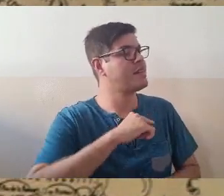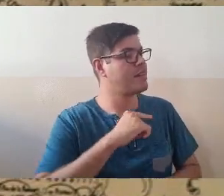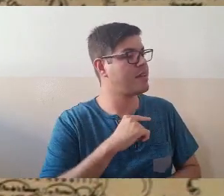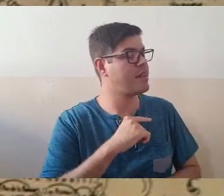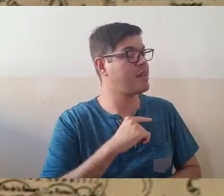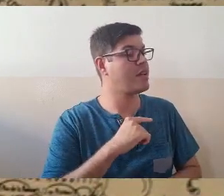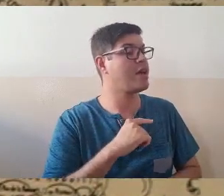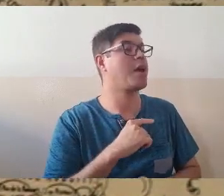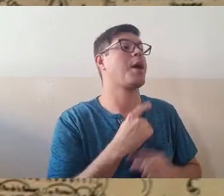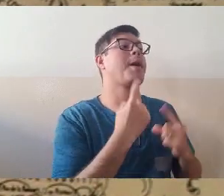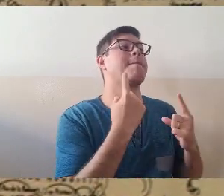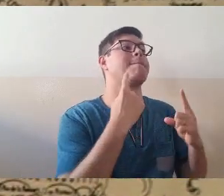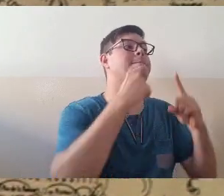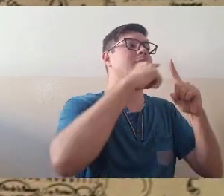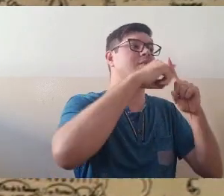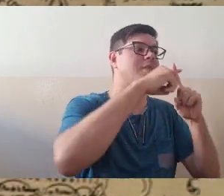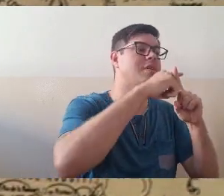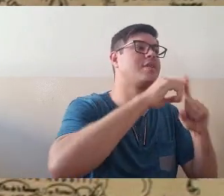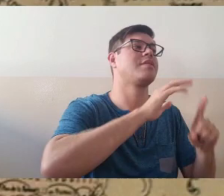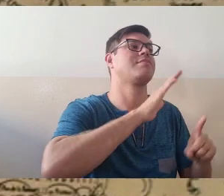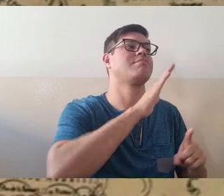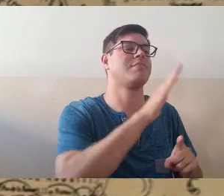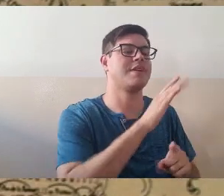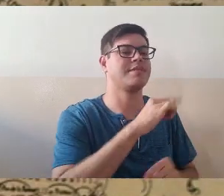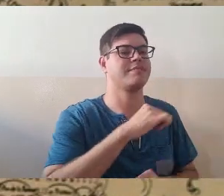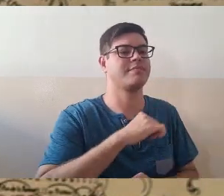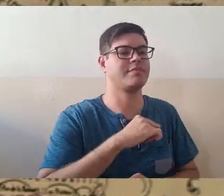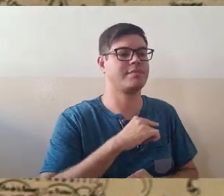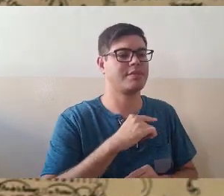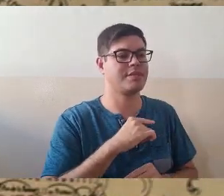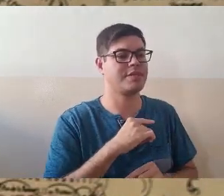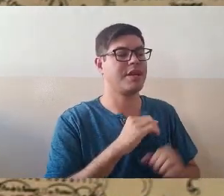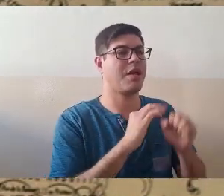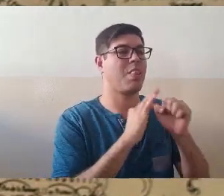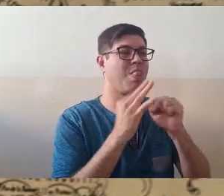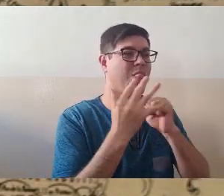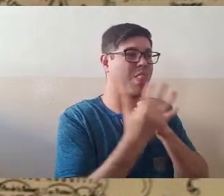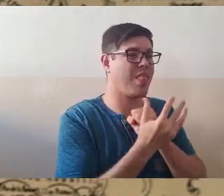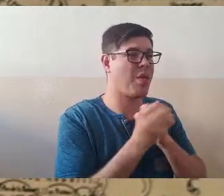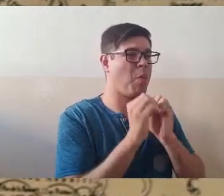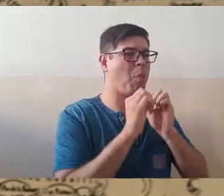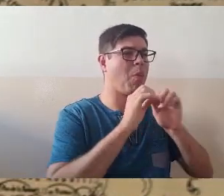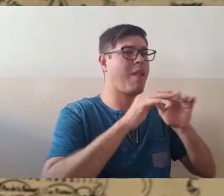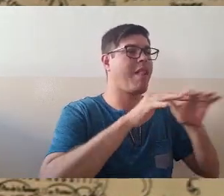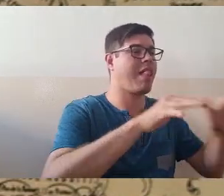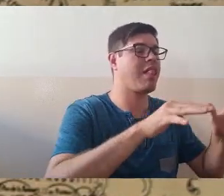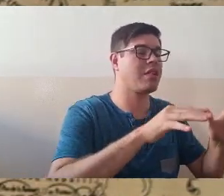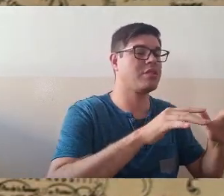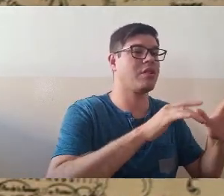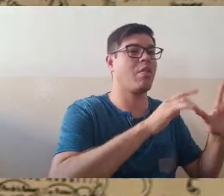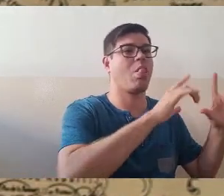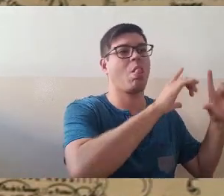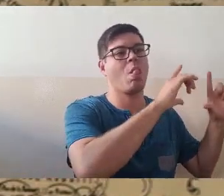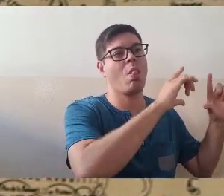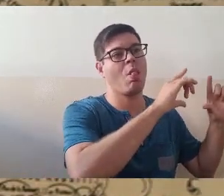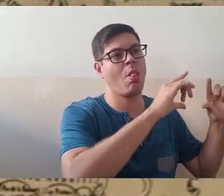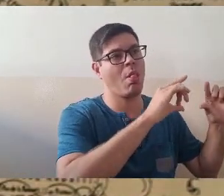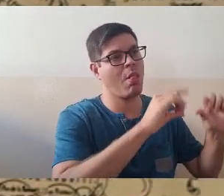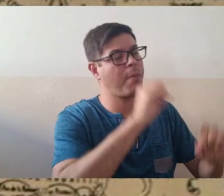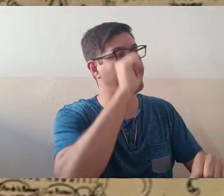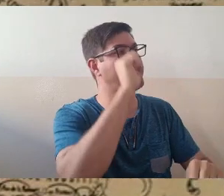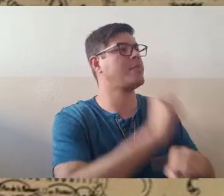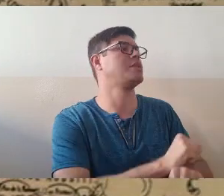fator positivo. Entretanto, com o evento da pandemia, o advento da pandemia, as coisas foram